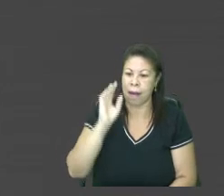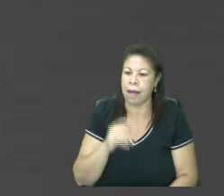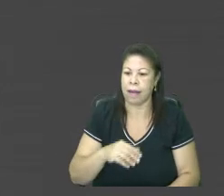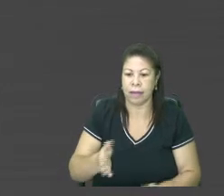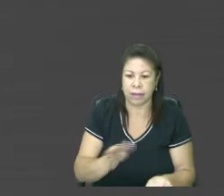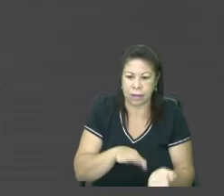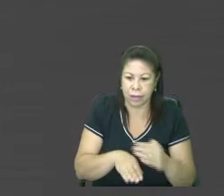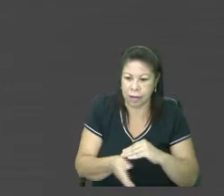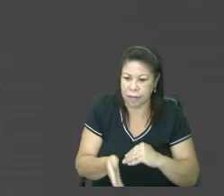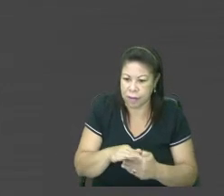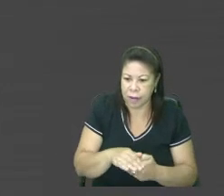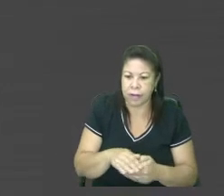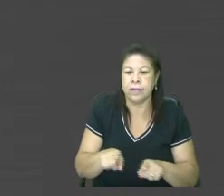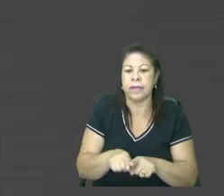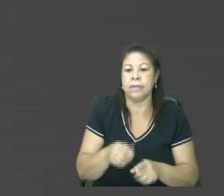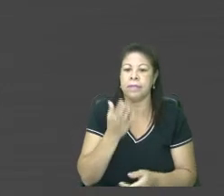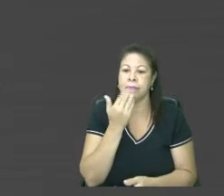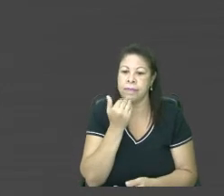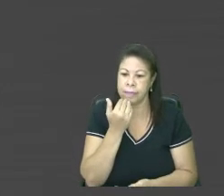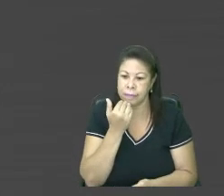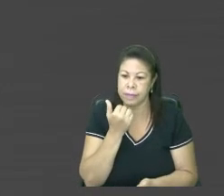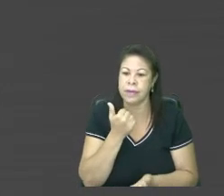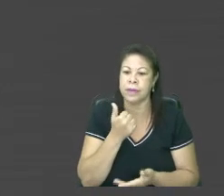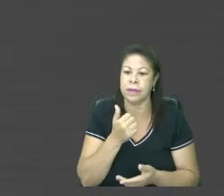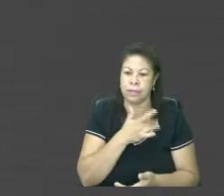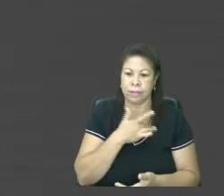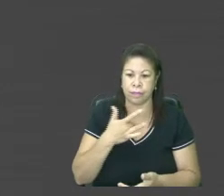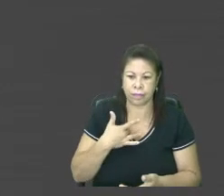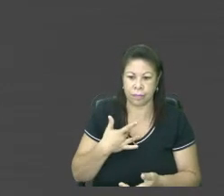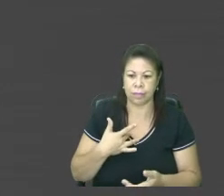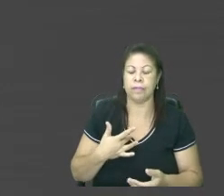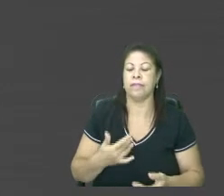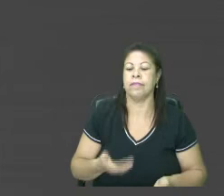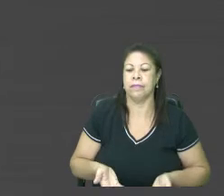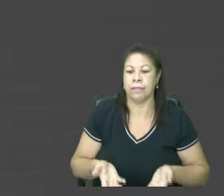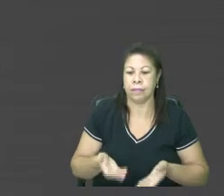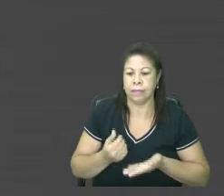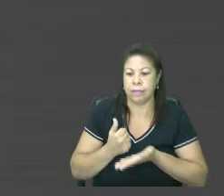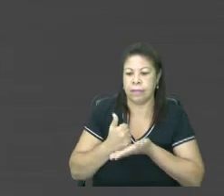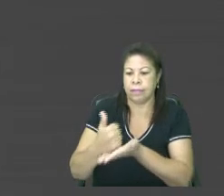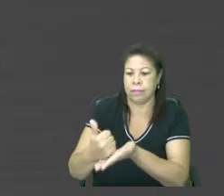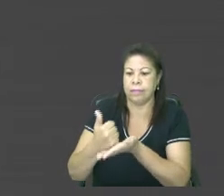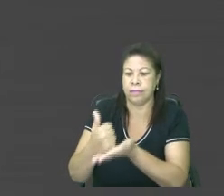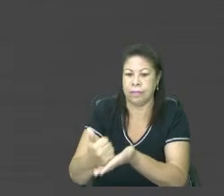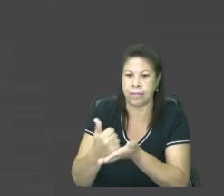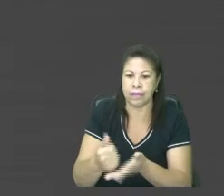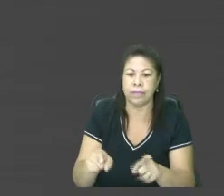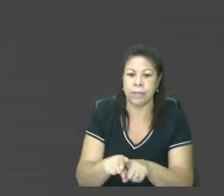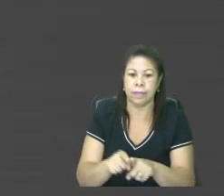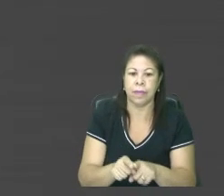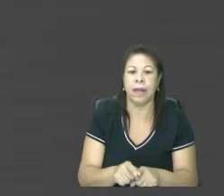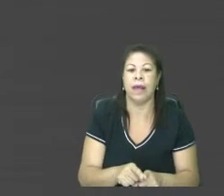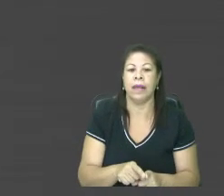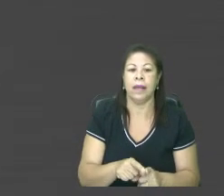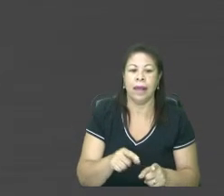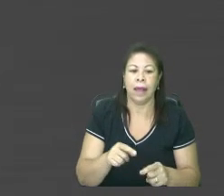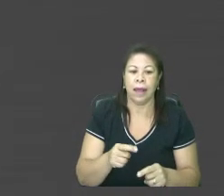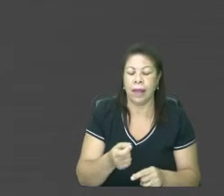e suplementos, 251 pacientes fizeram uso de oxigênio, CPAP ou